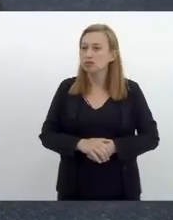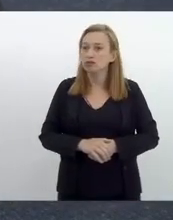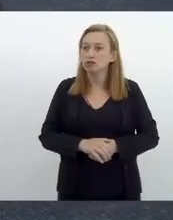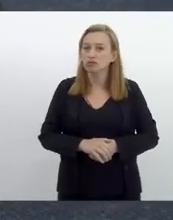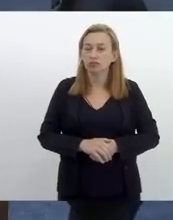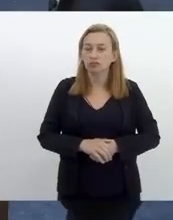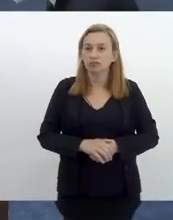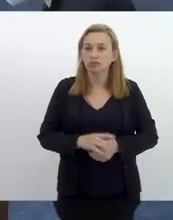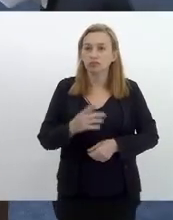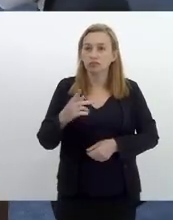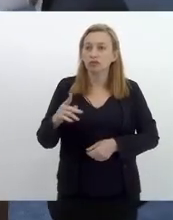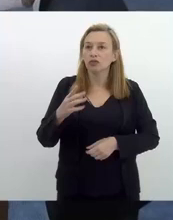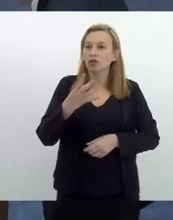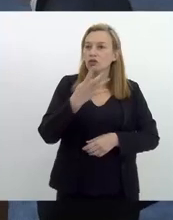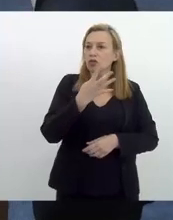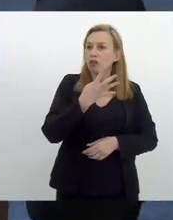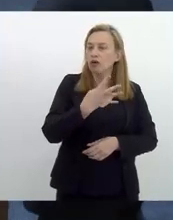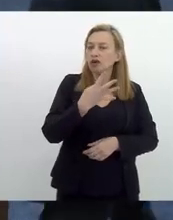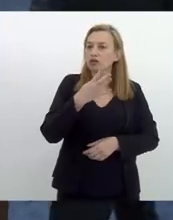4º B